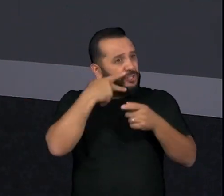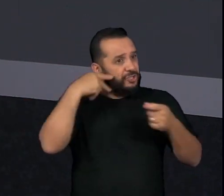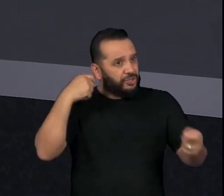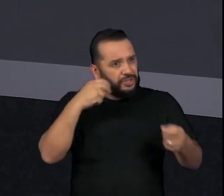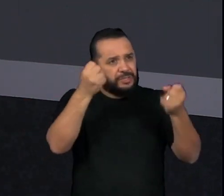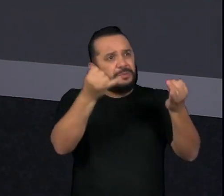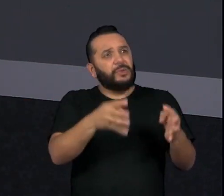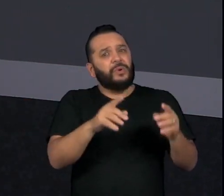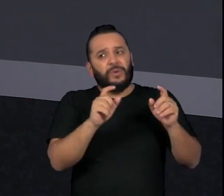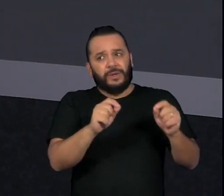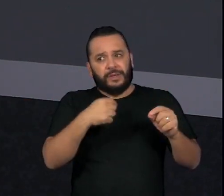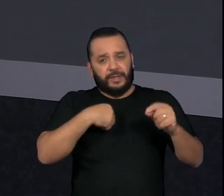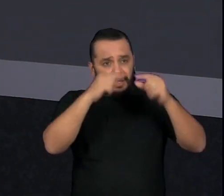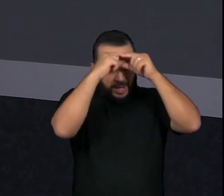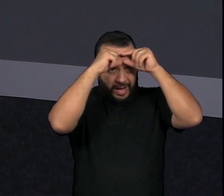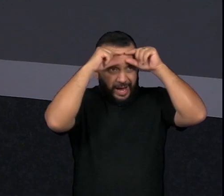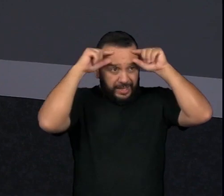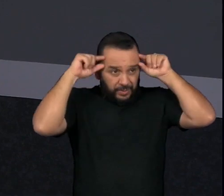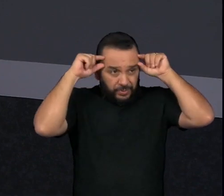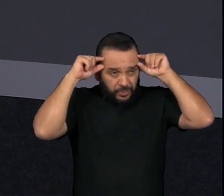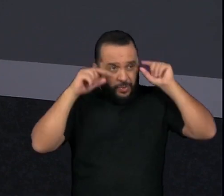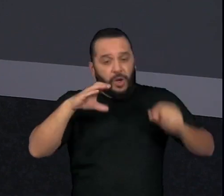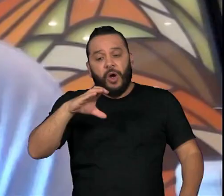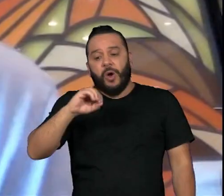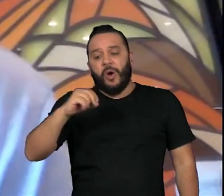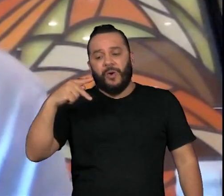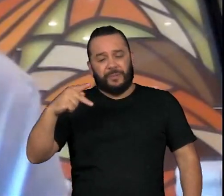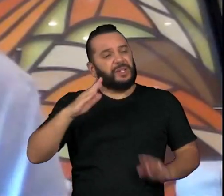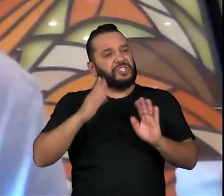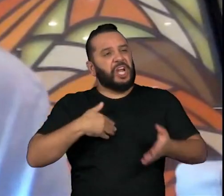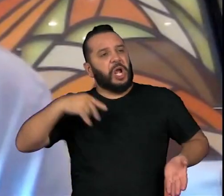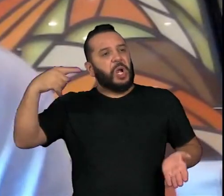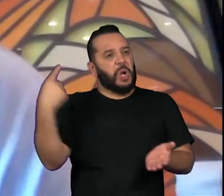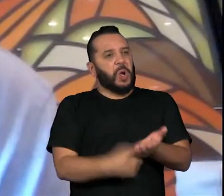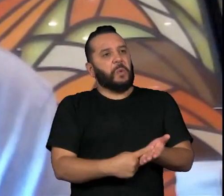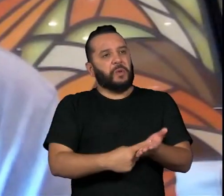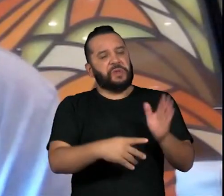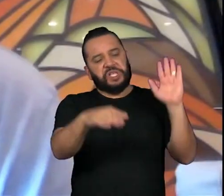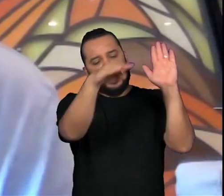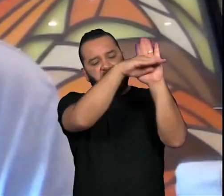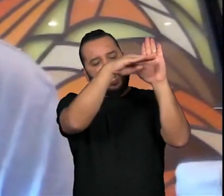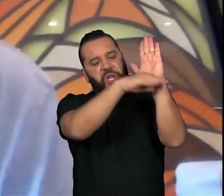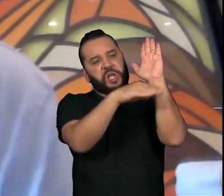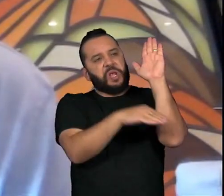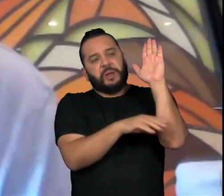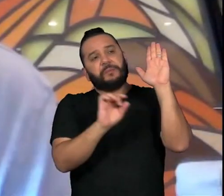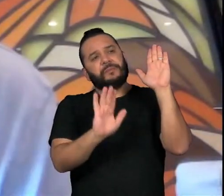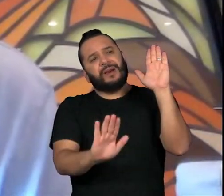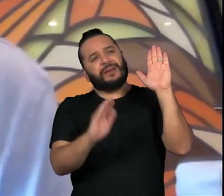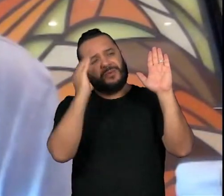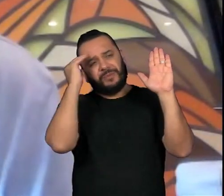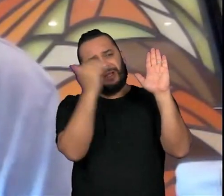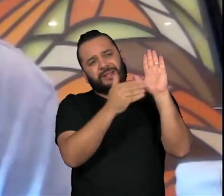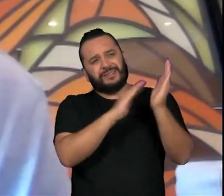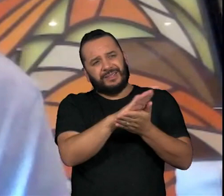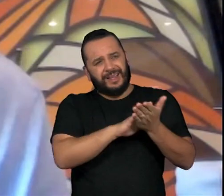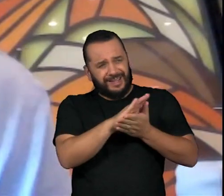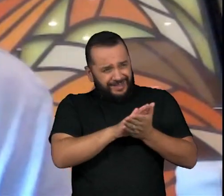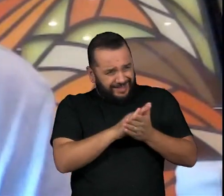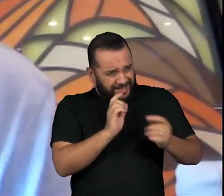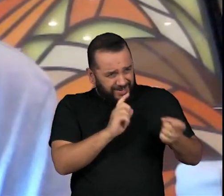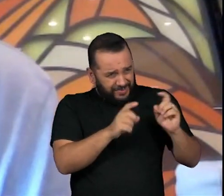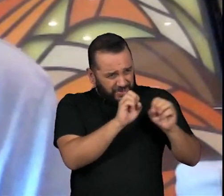não cumprem. Adianta esse tipo de reunião da ONU? Nós precisamos de um sistema de governança global que